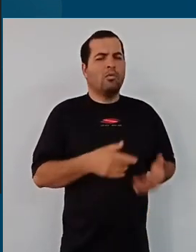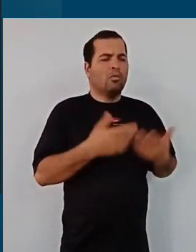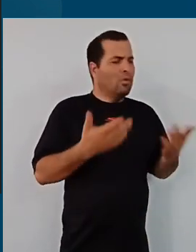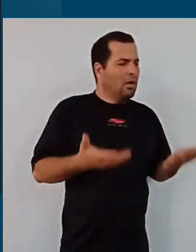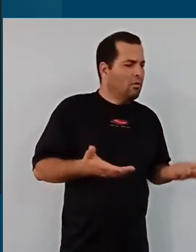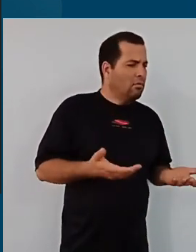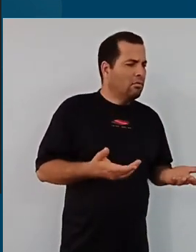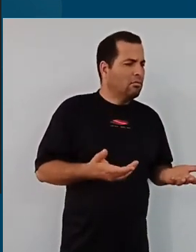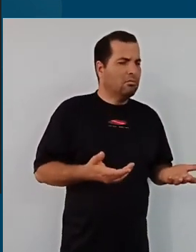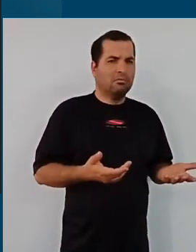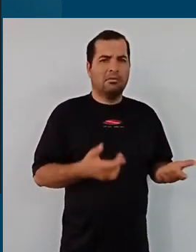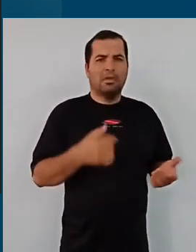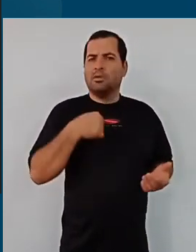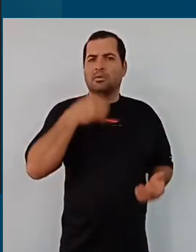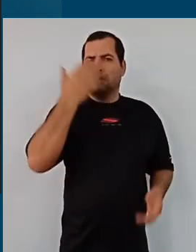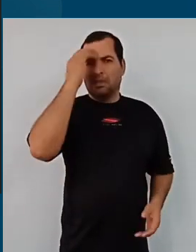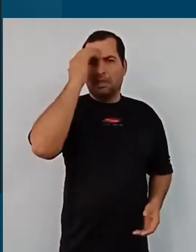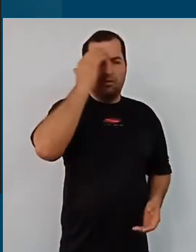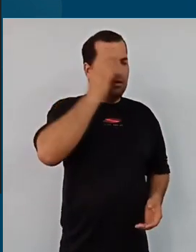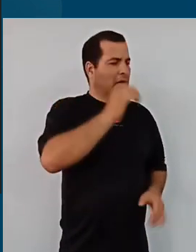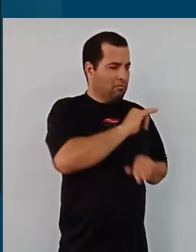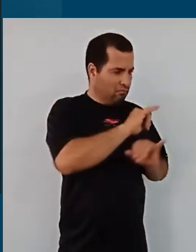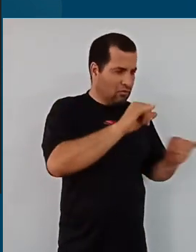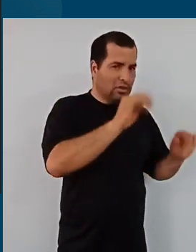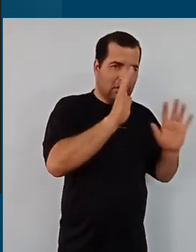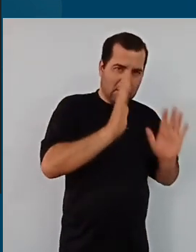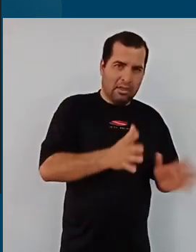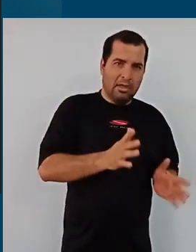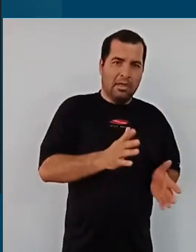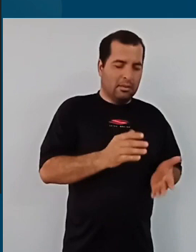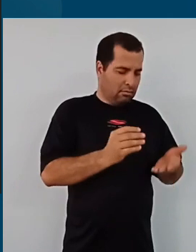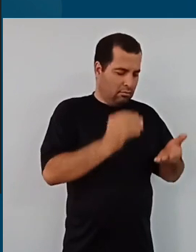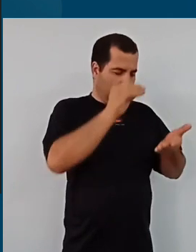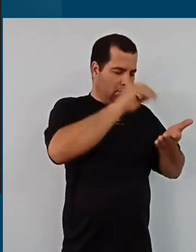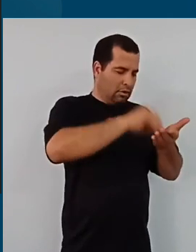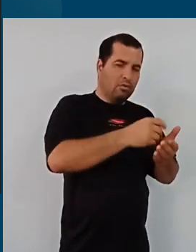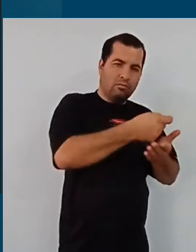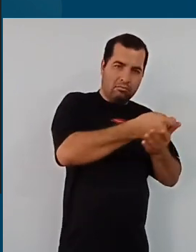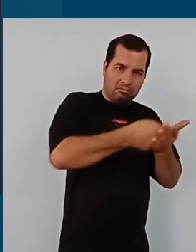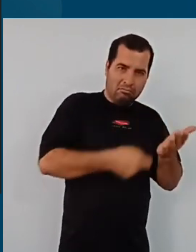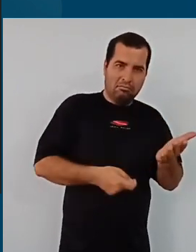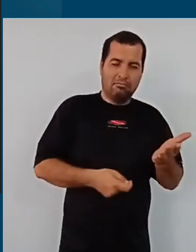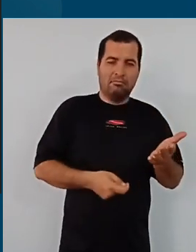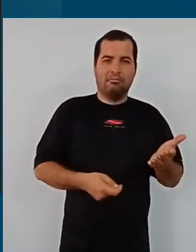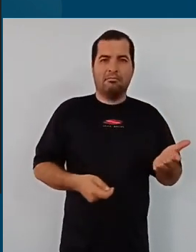identificar as relações entre as informações que estão naquele texto,